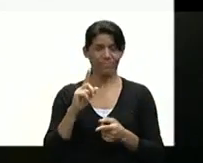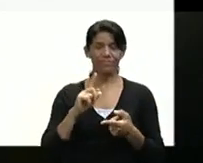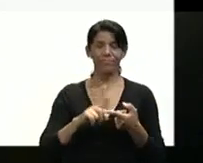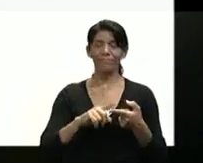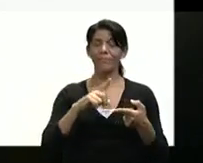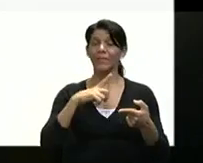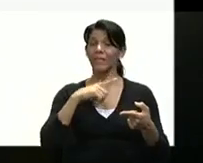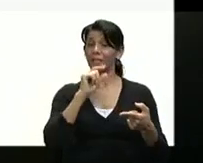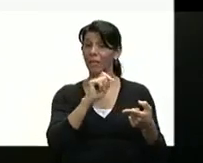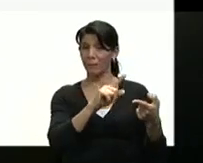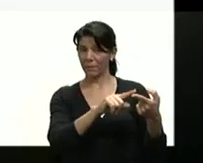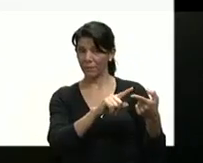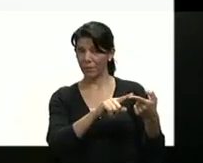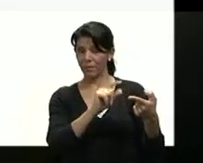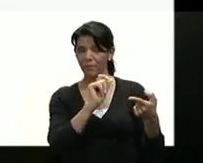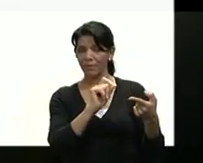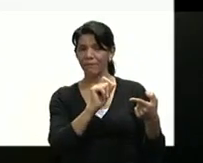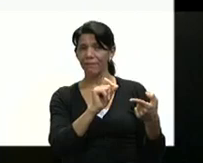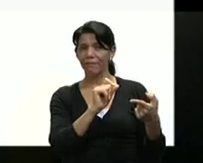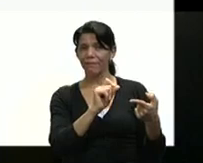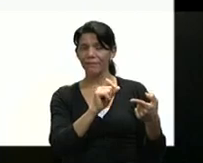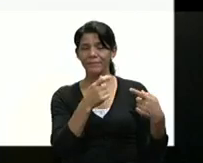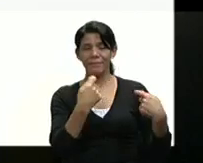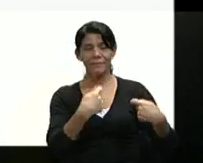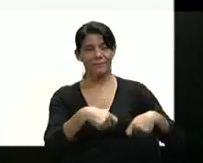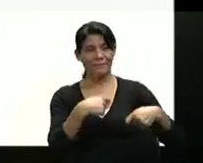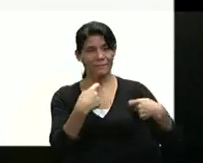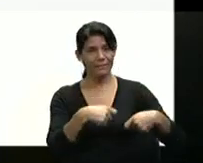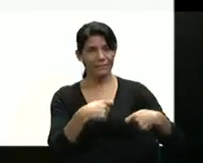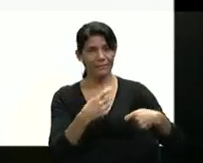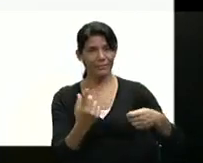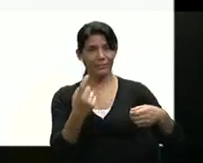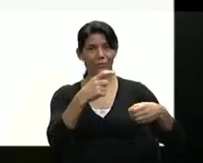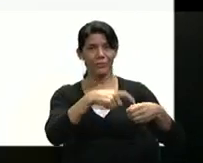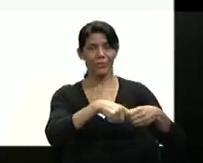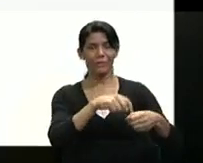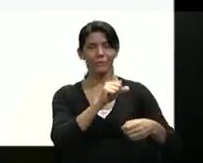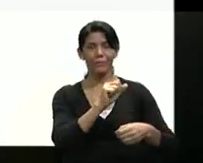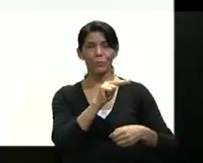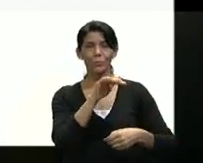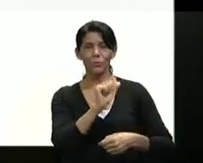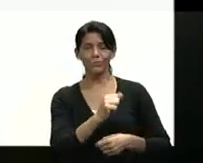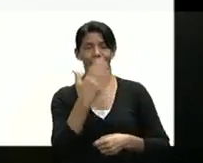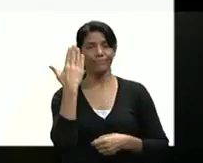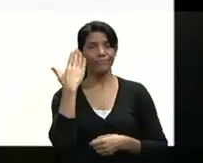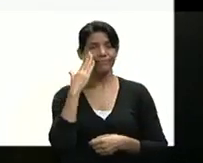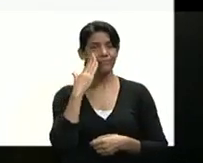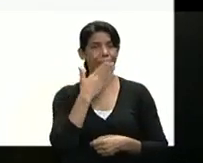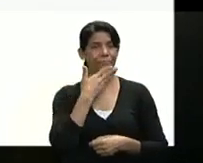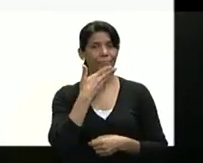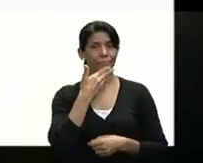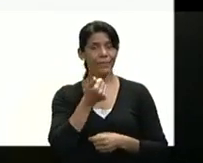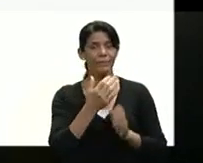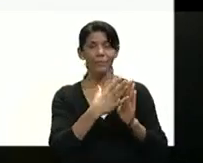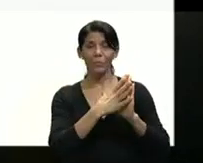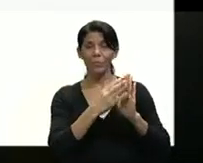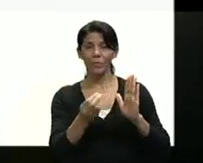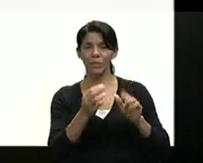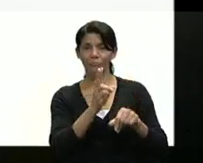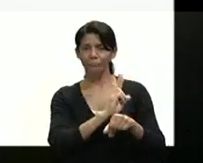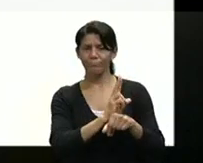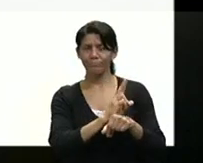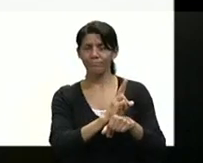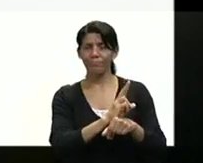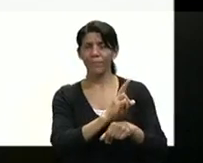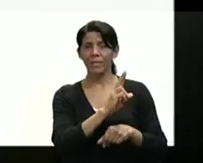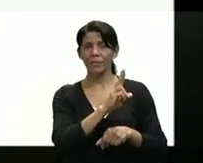nós temos a necessidade de voltar para o SUS para entender esse modelo de vigilância